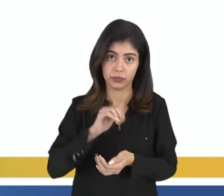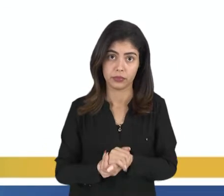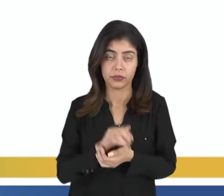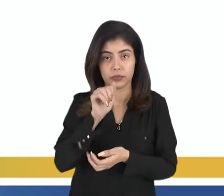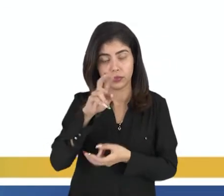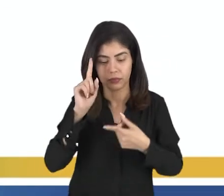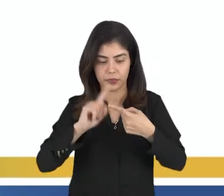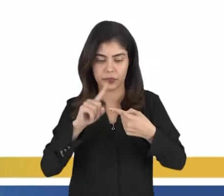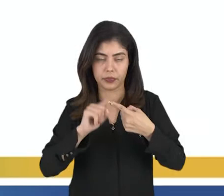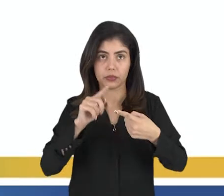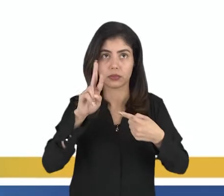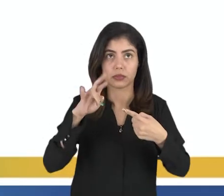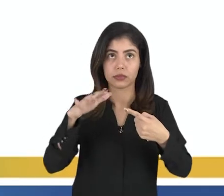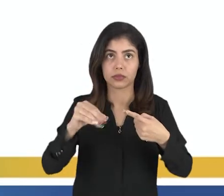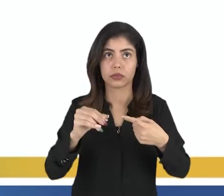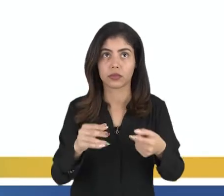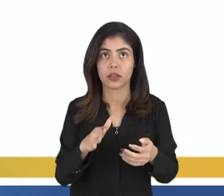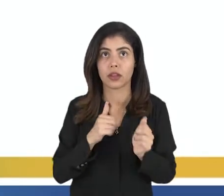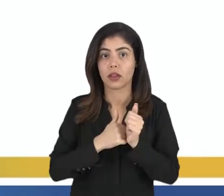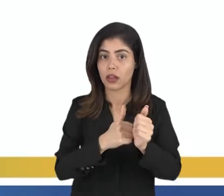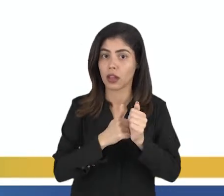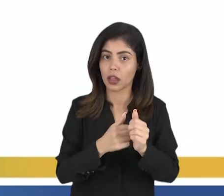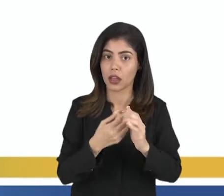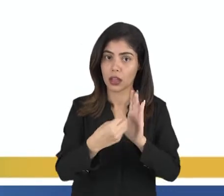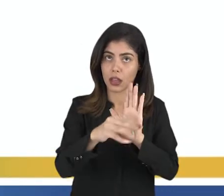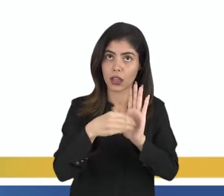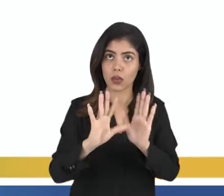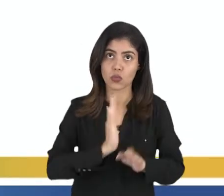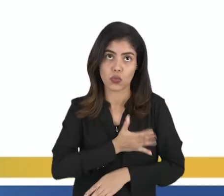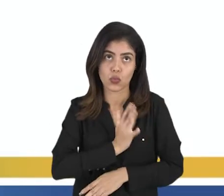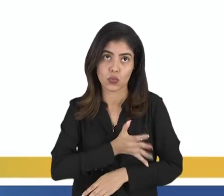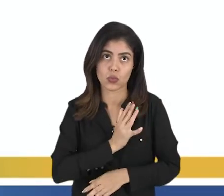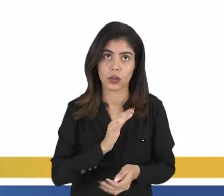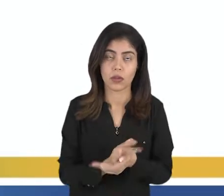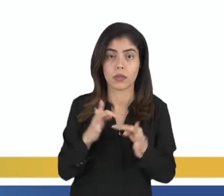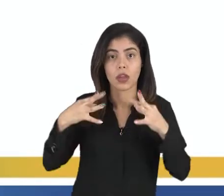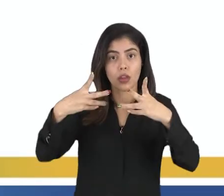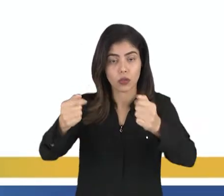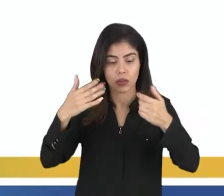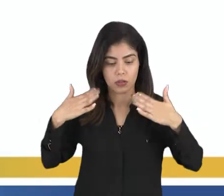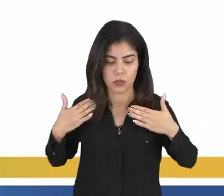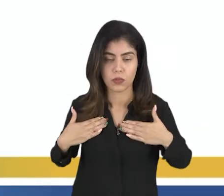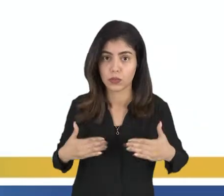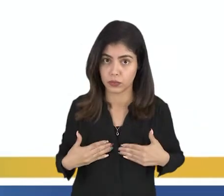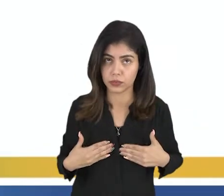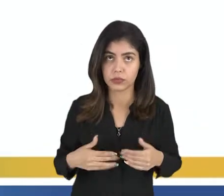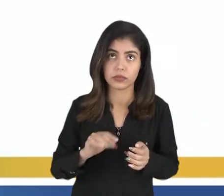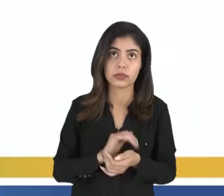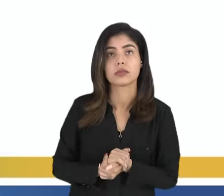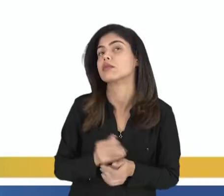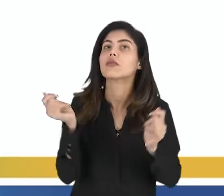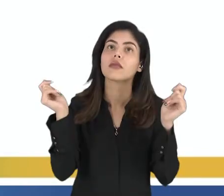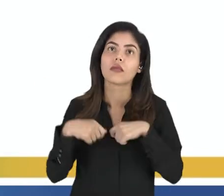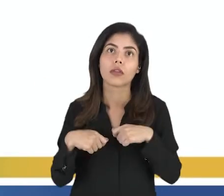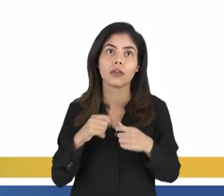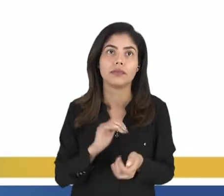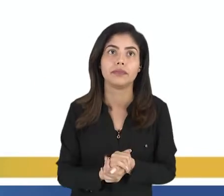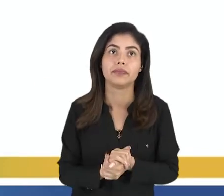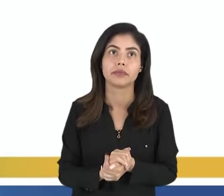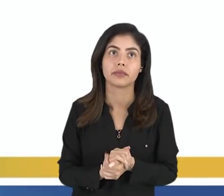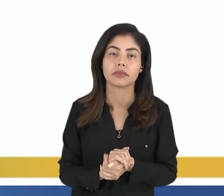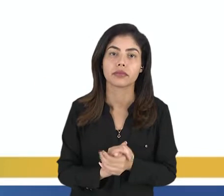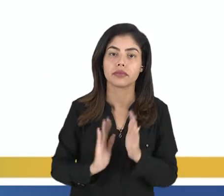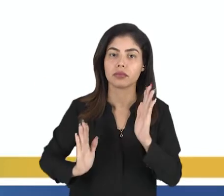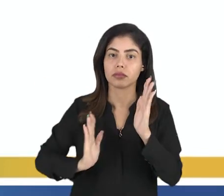As artérias, elas são vasos que garantem o transporte do sangue do coração para todas as partes do organismo. Elas